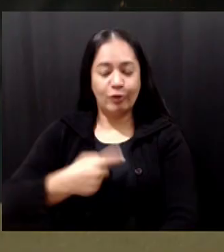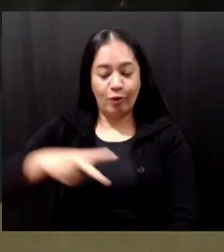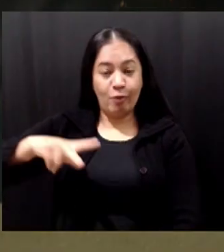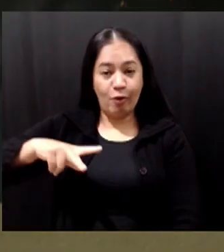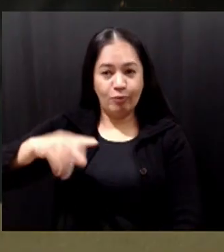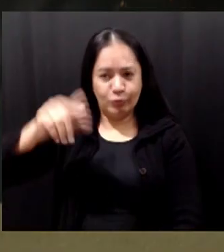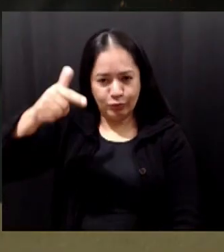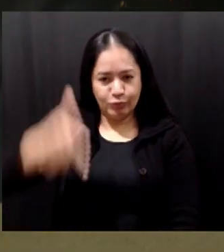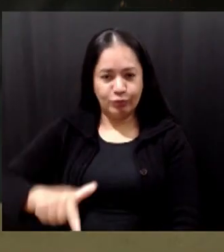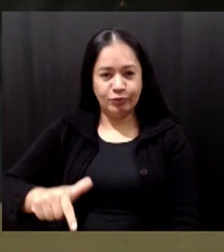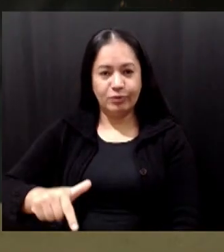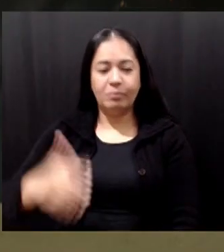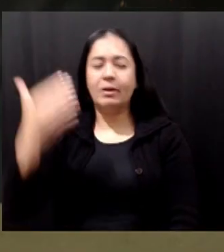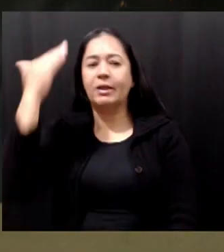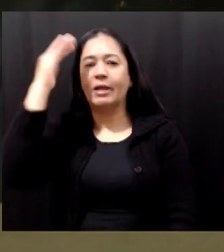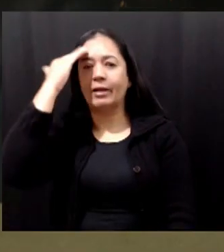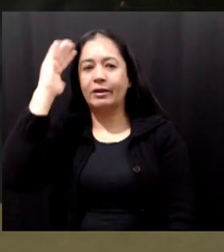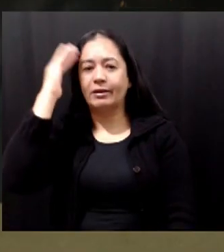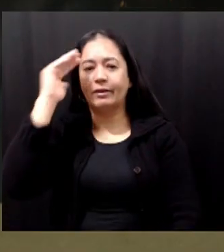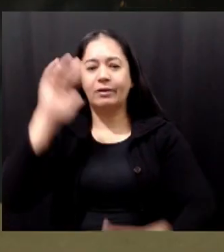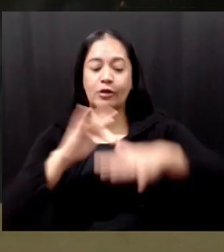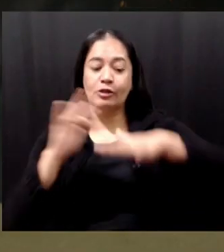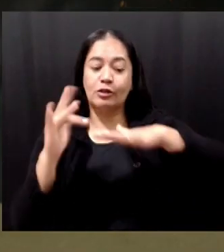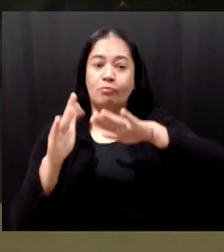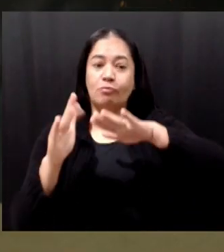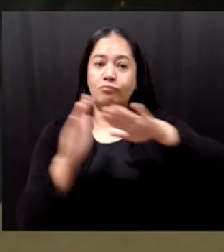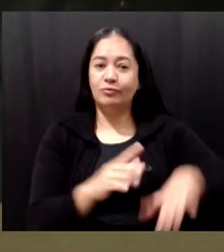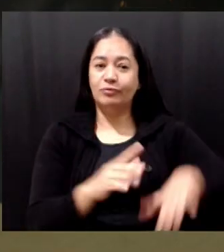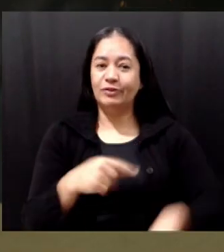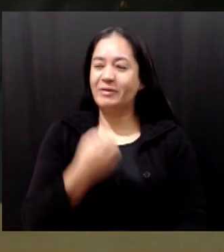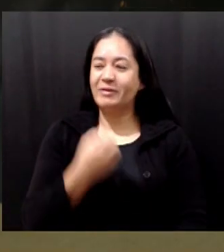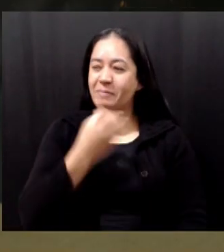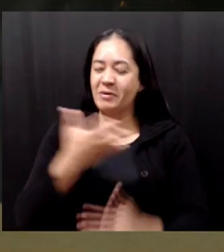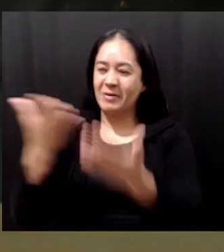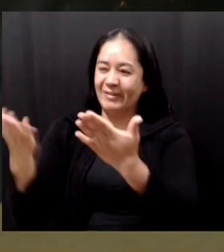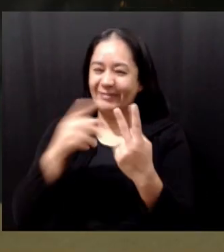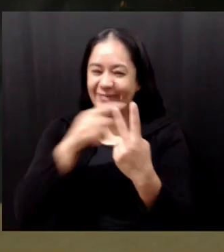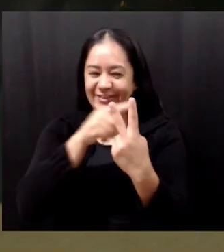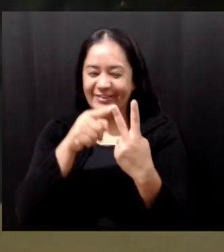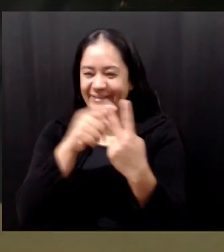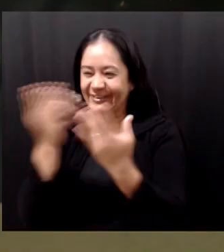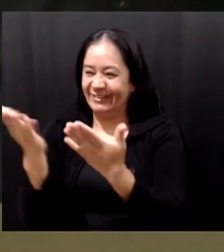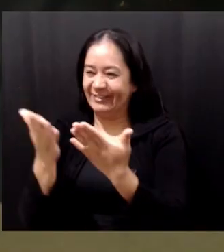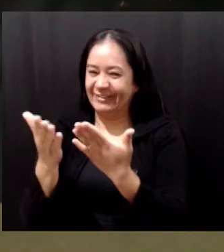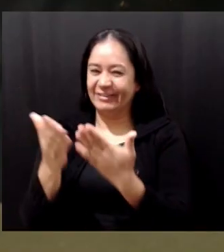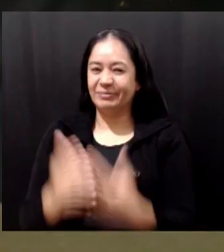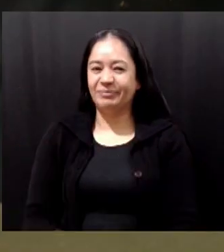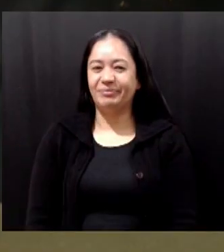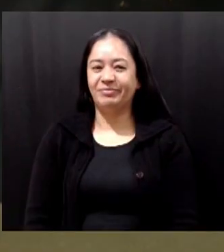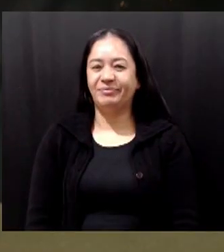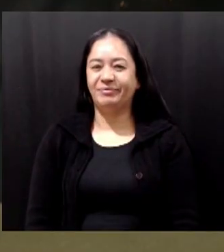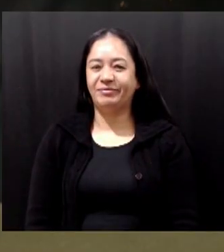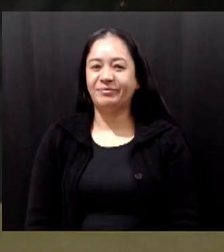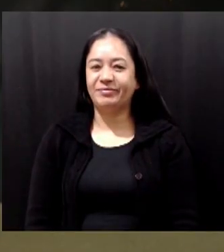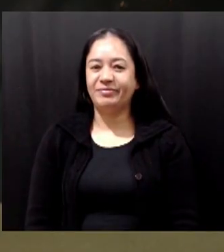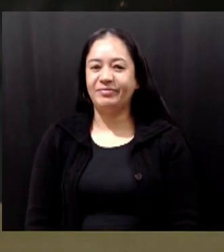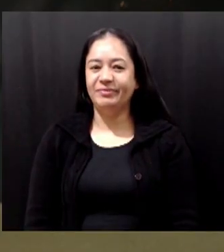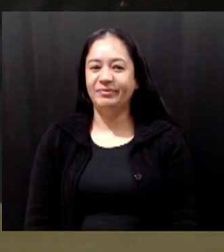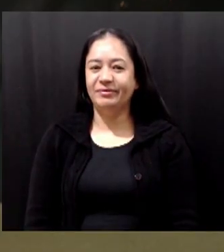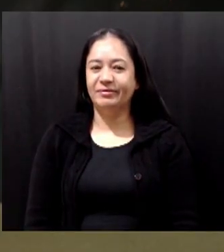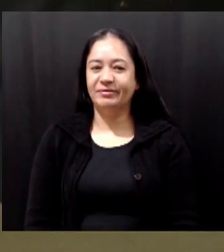redes sociais, a gente já dá as boas-vindas para as nossas convidadas. Vamos, então, com as considerações iniciais